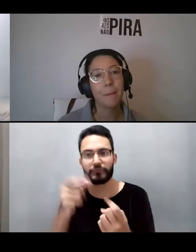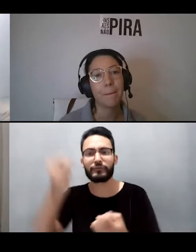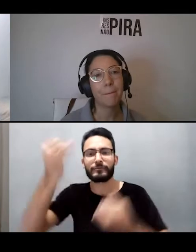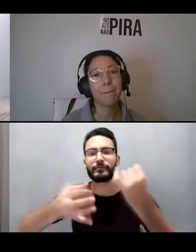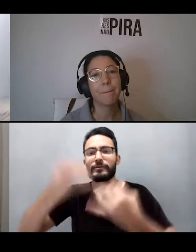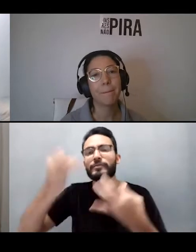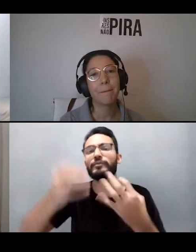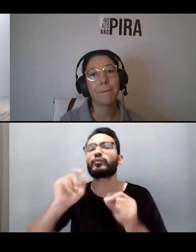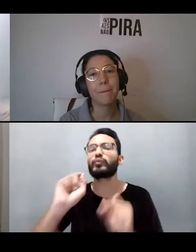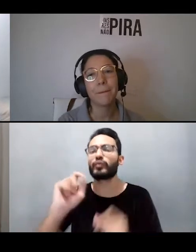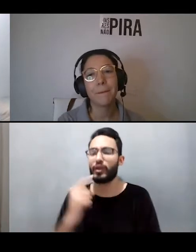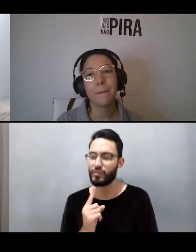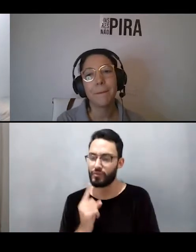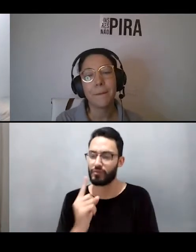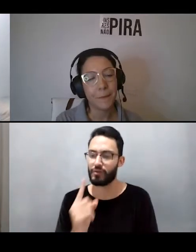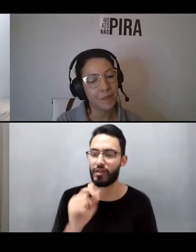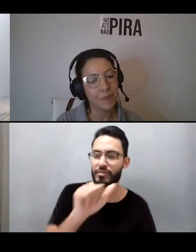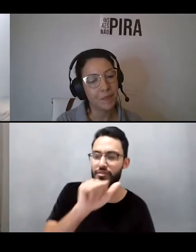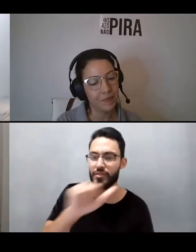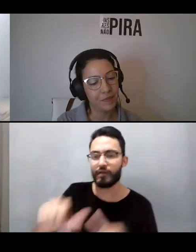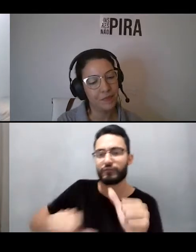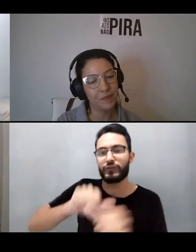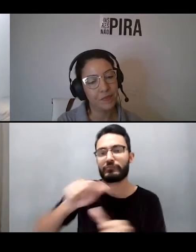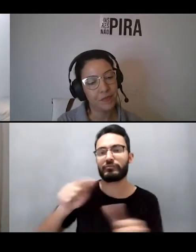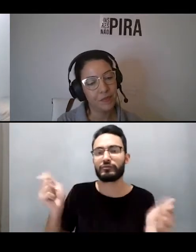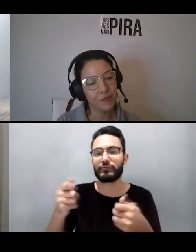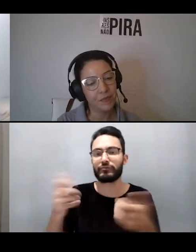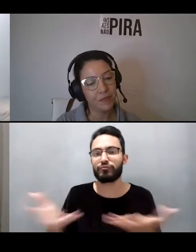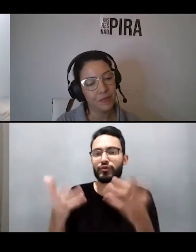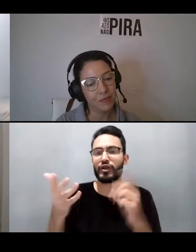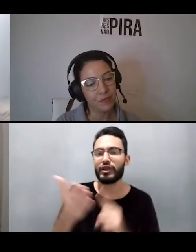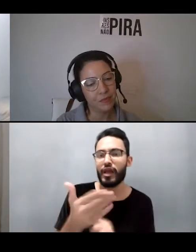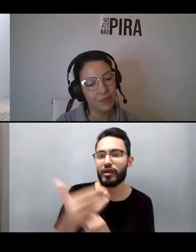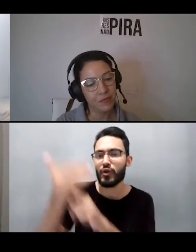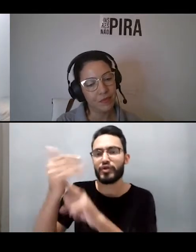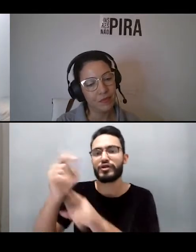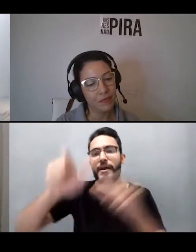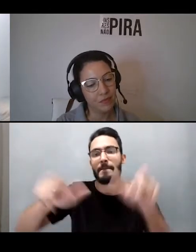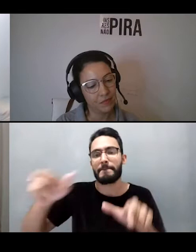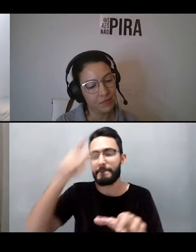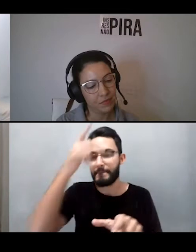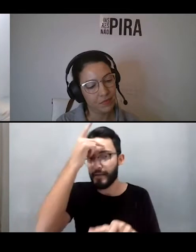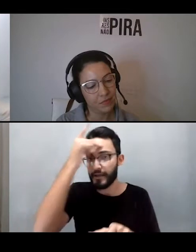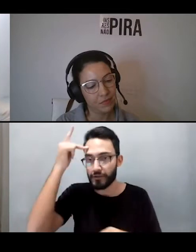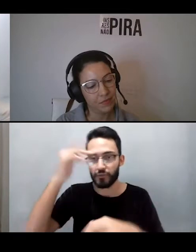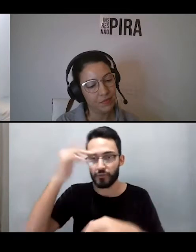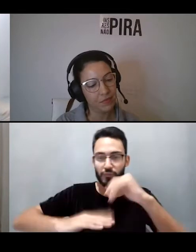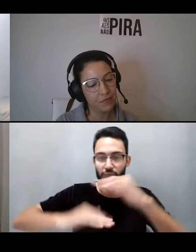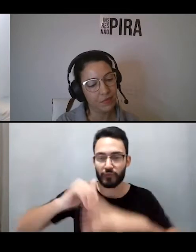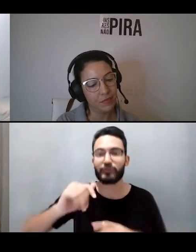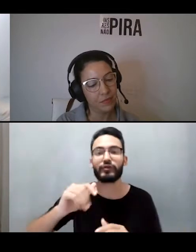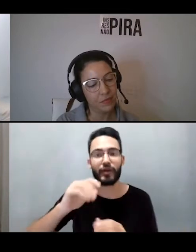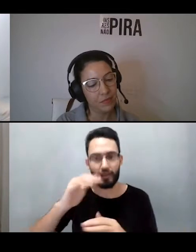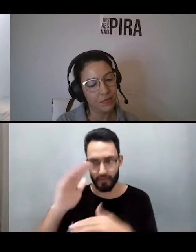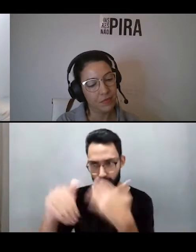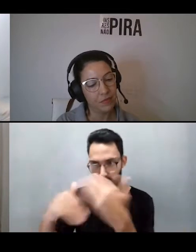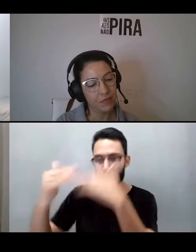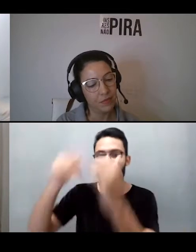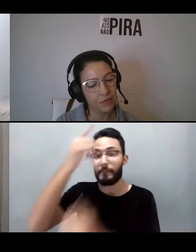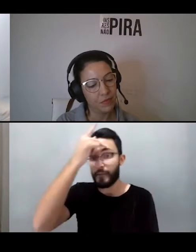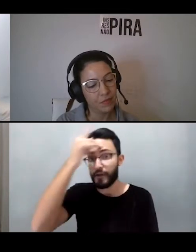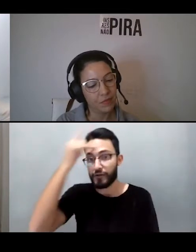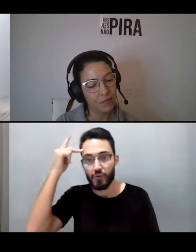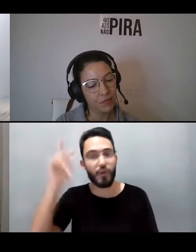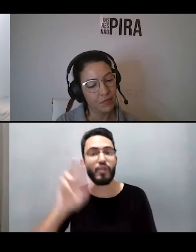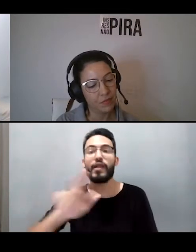agentes de transformação, né, para desbloquear potenciais de negócio, tecnologia e pessoas. A gente fala muito, né, sobre desenvolver pessoas antes de softwares. E a gente